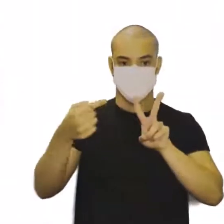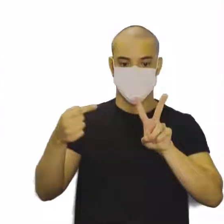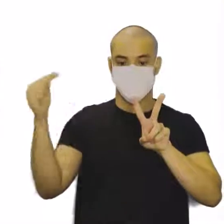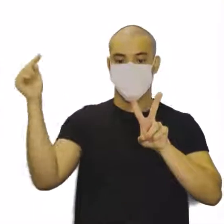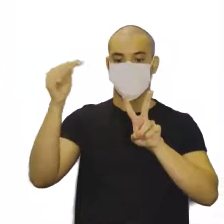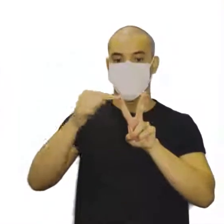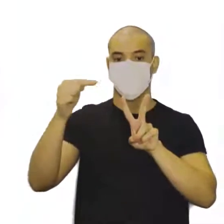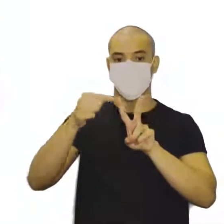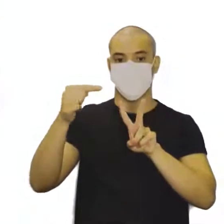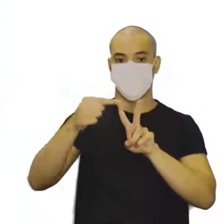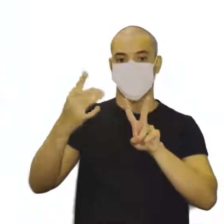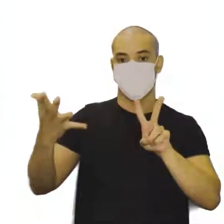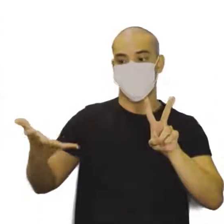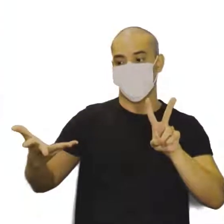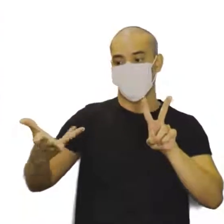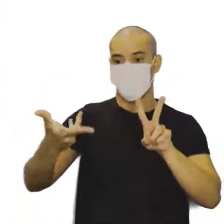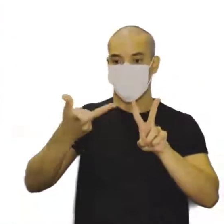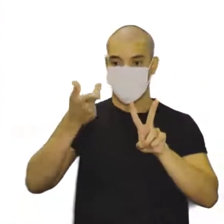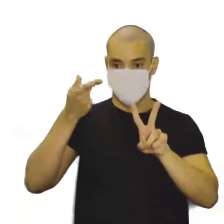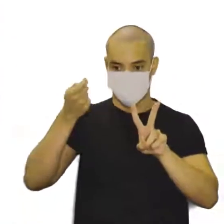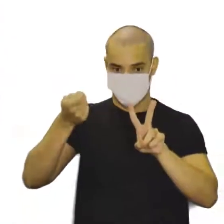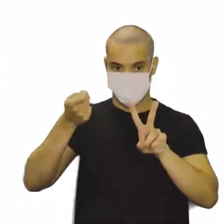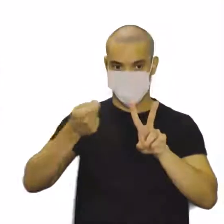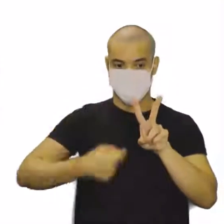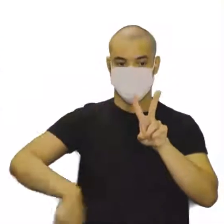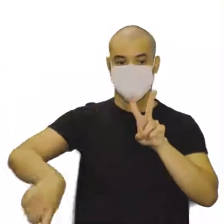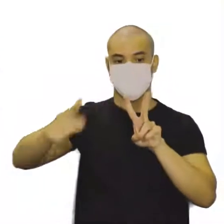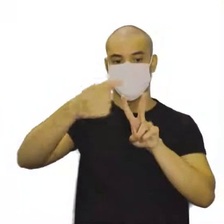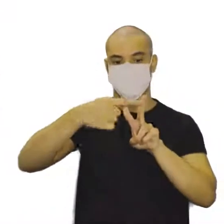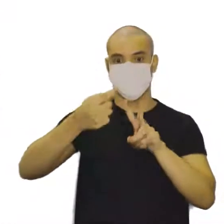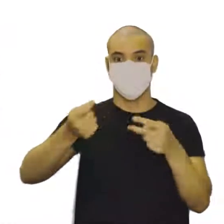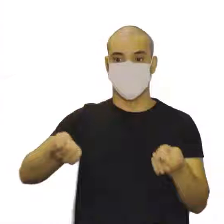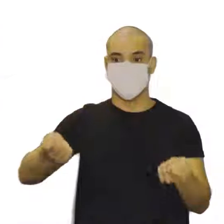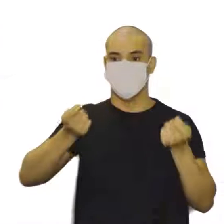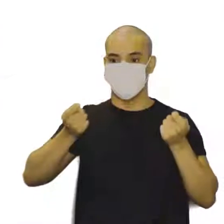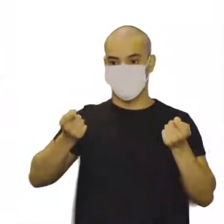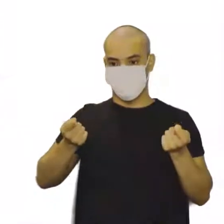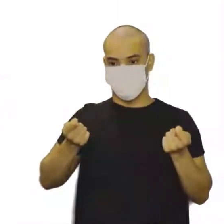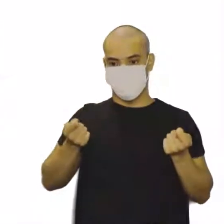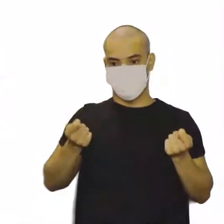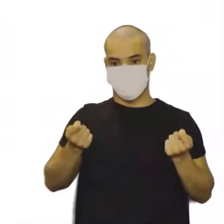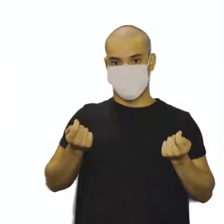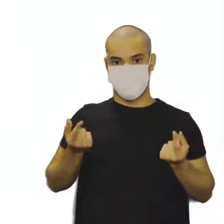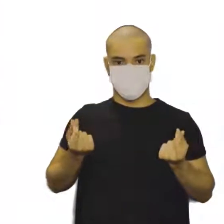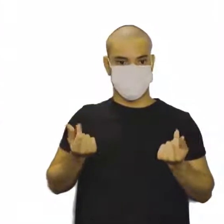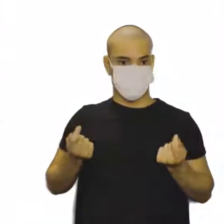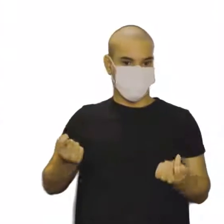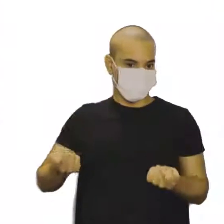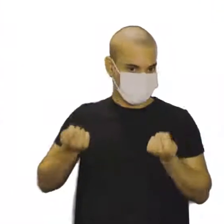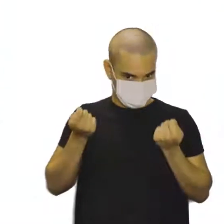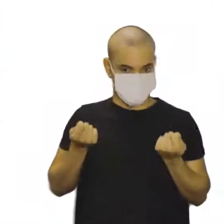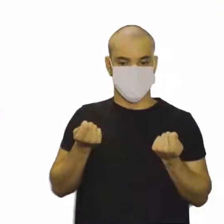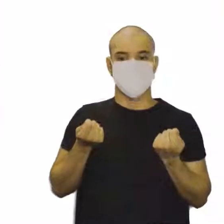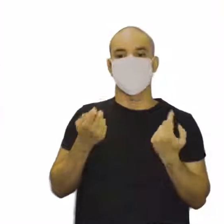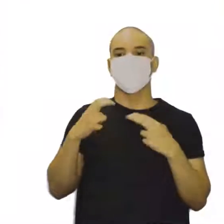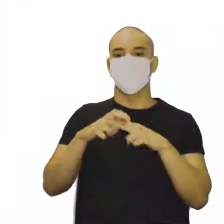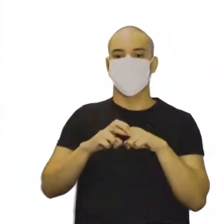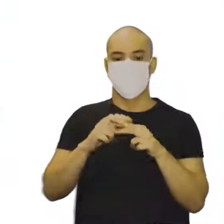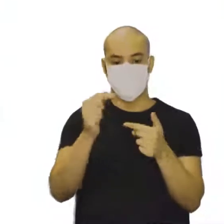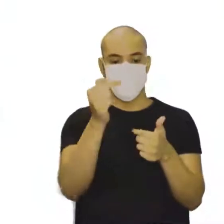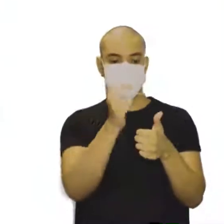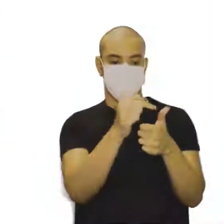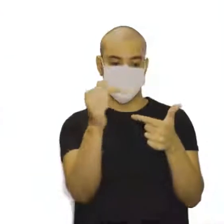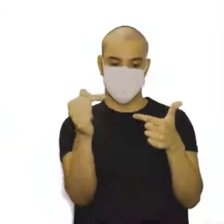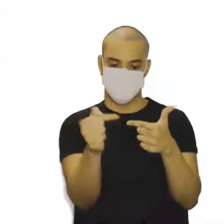básicos. Quais são? Qualidade e economia. Tá, pessoal? São aí os